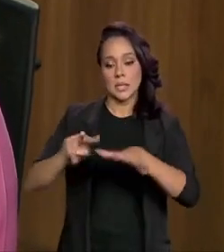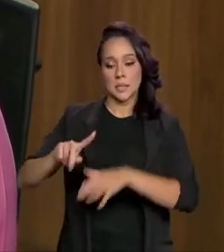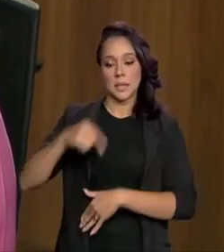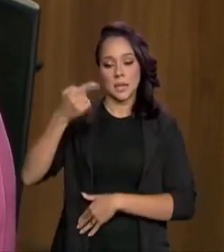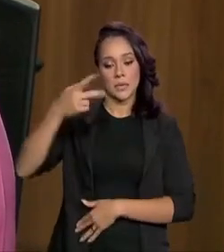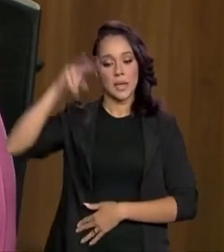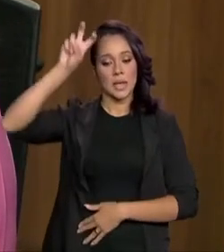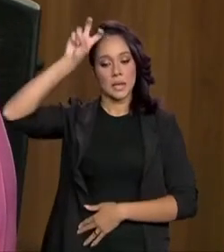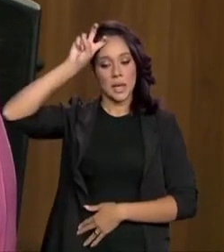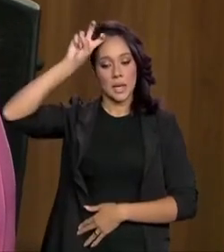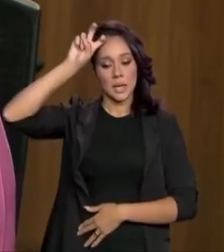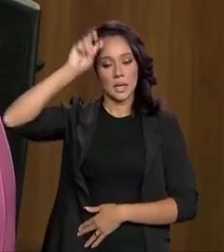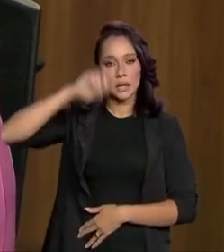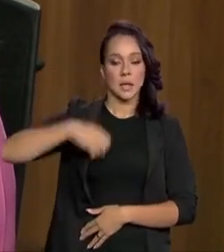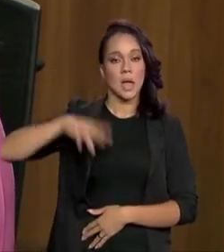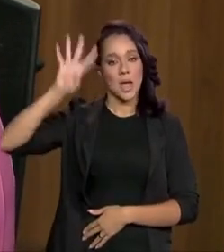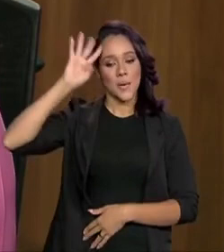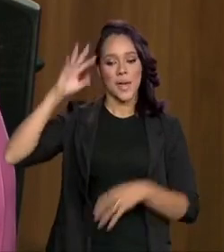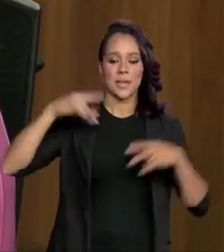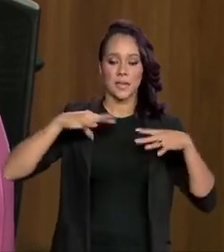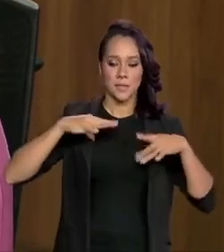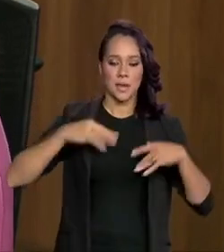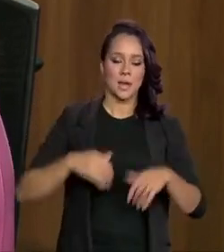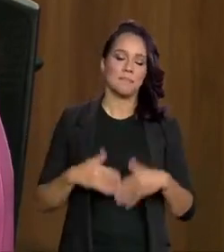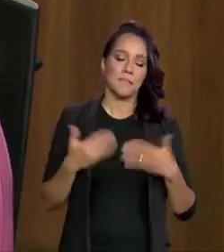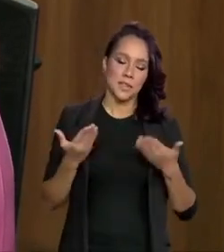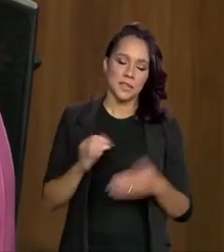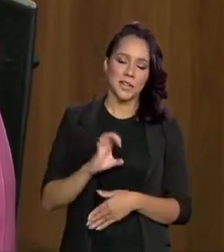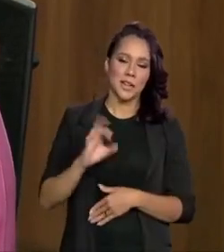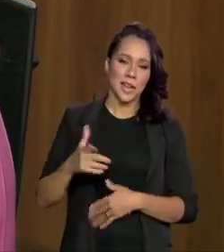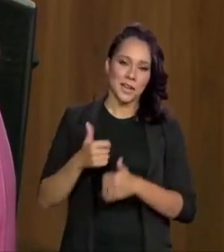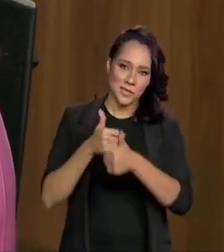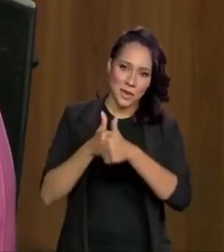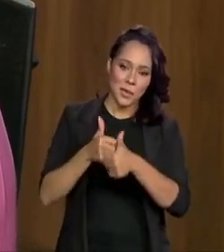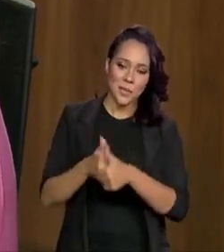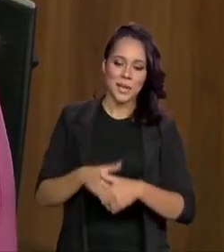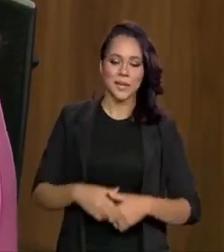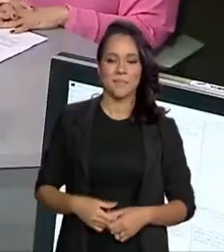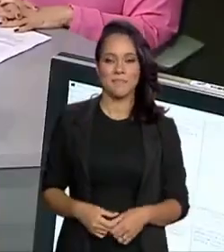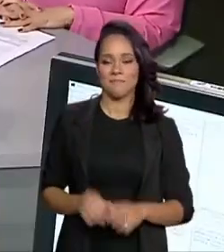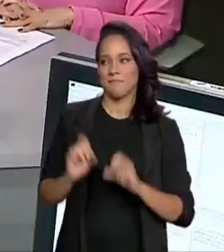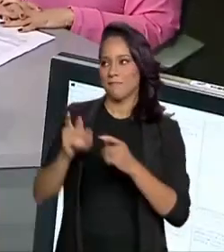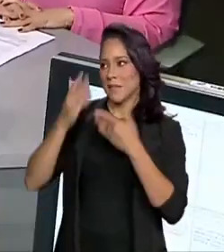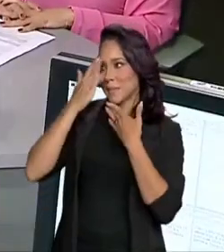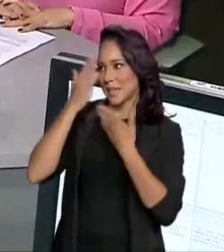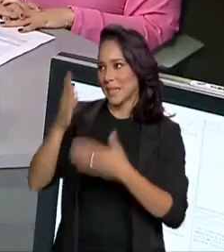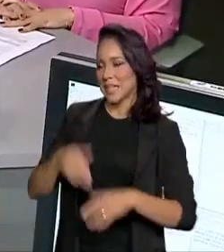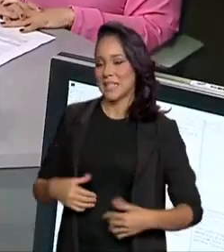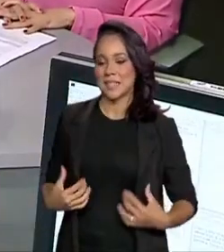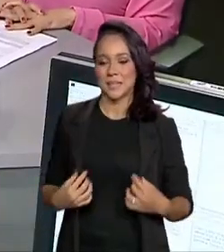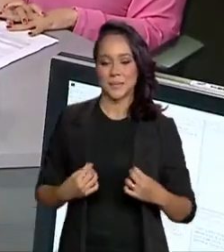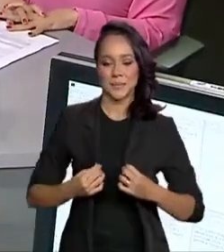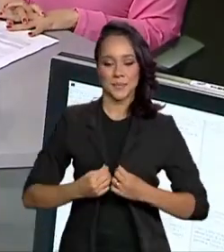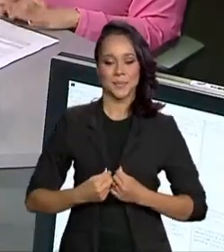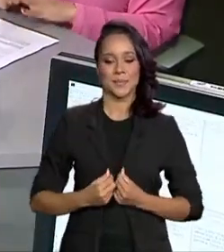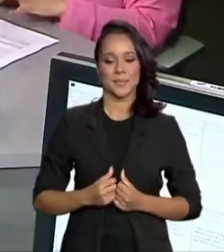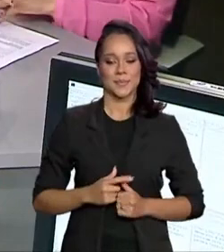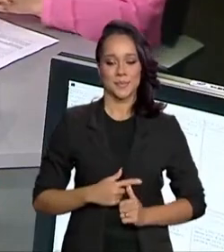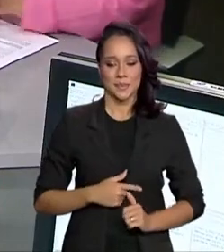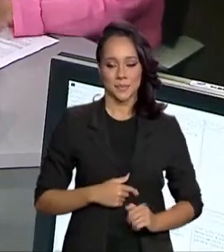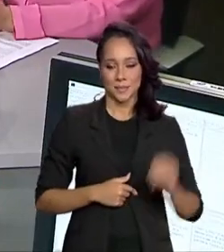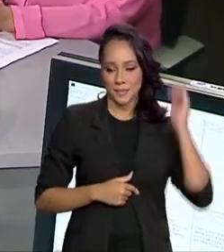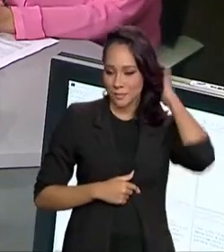vem, na quinta-feira, né? Quarta é feriado, e a gente, é claro, vai acompanhar. Tá bom, muito obrigada, Ana.